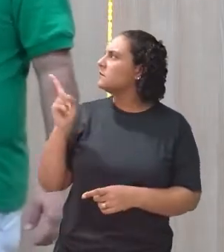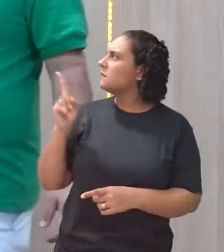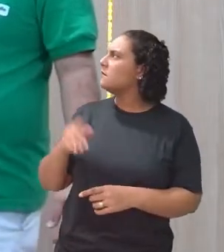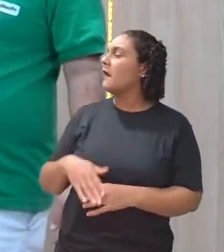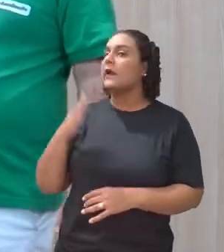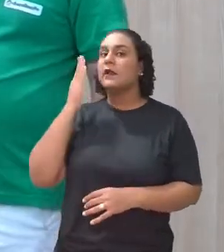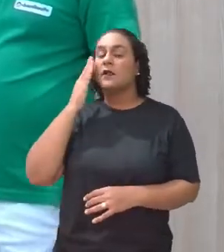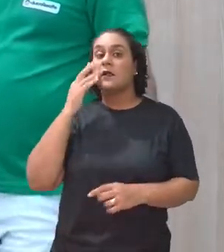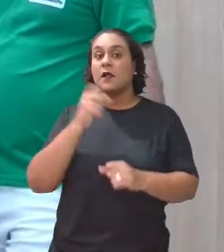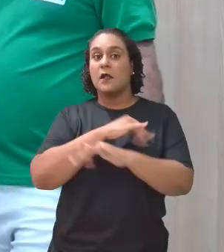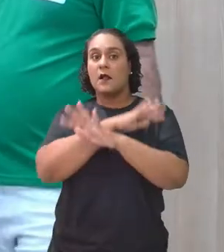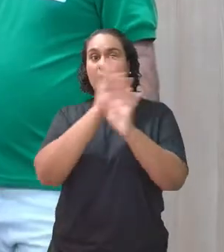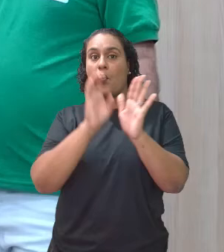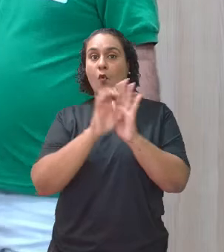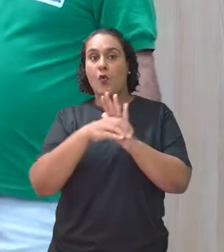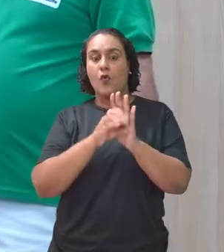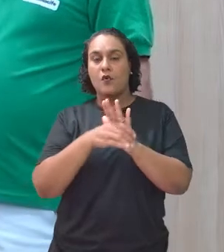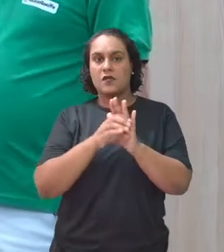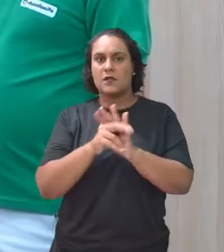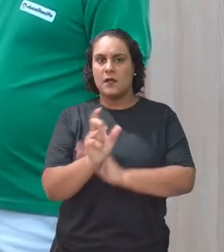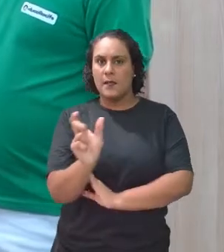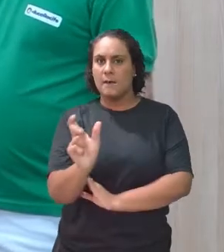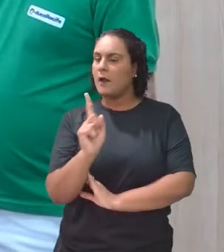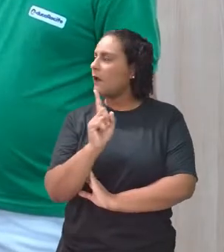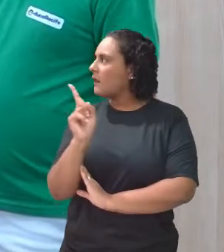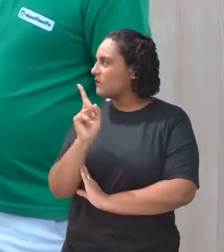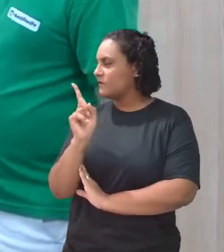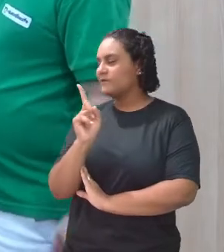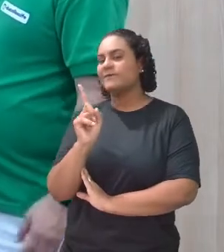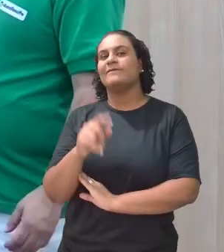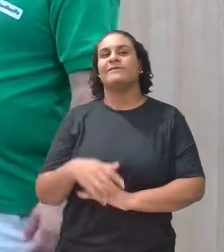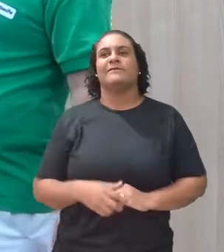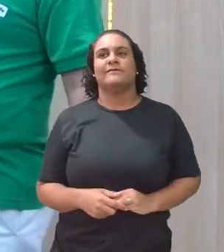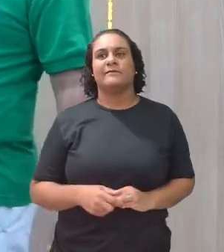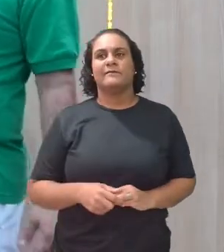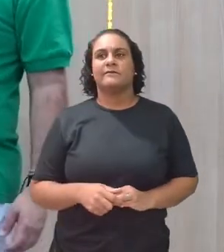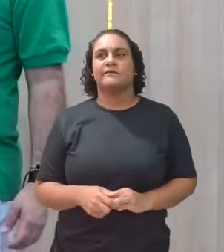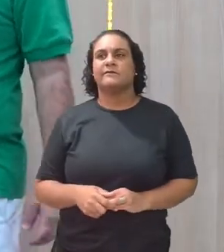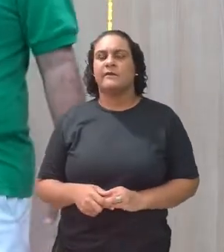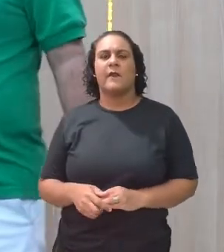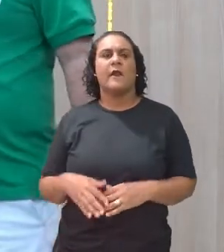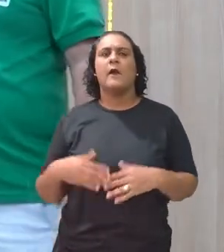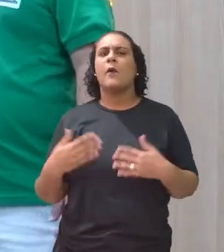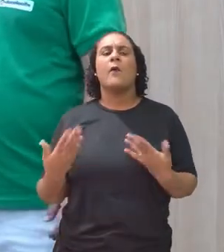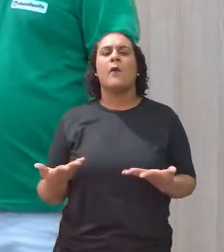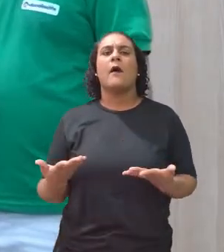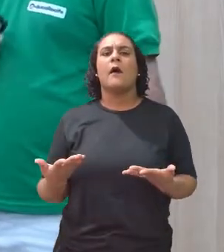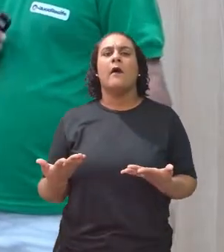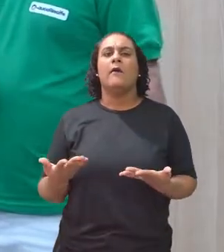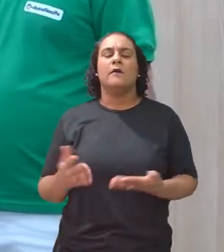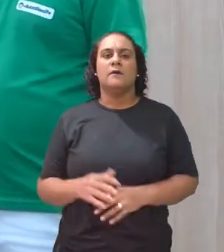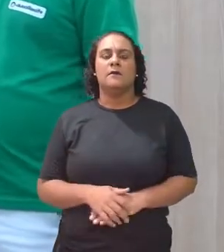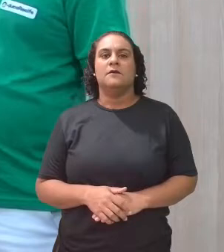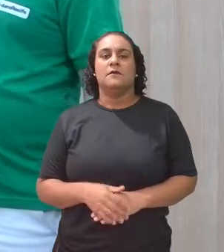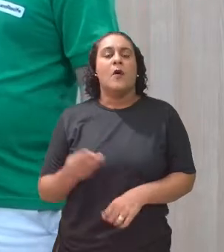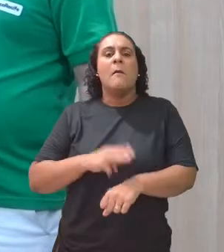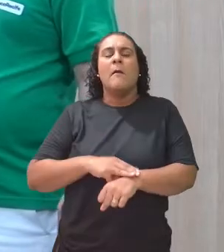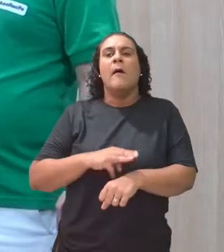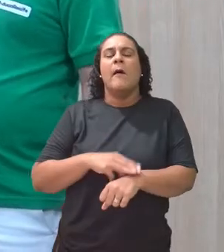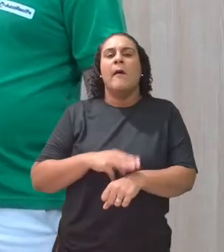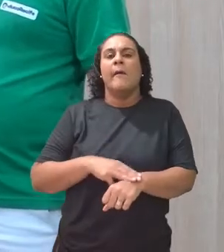conceito de bárbaros, né? Para a gente perceber isso. Então, vejam, qual era a situação do Império Romano antes da chegada